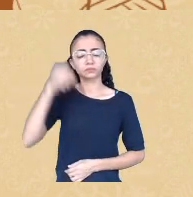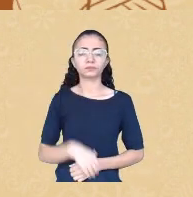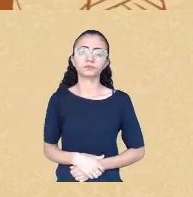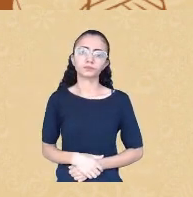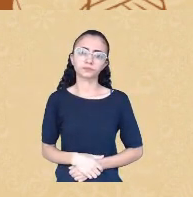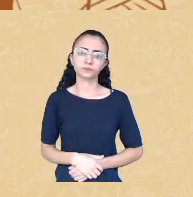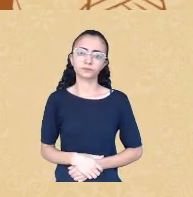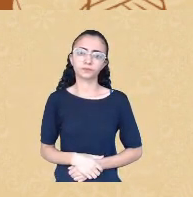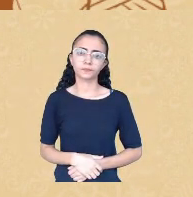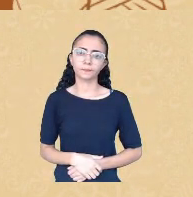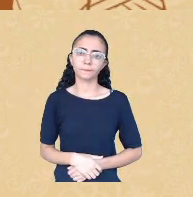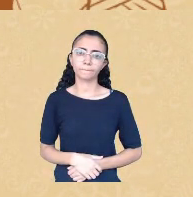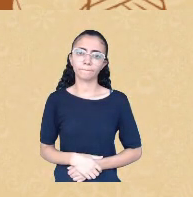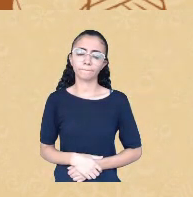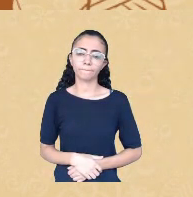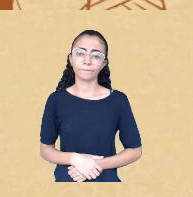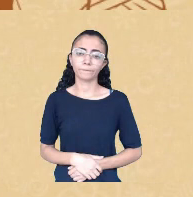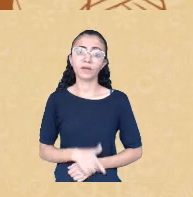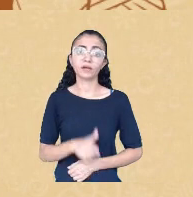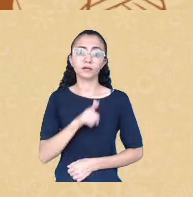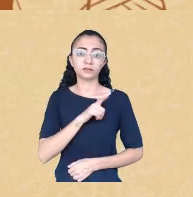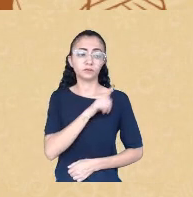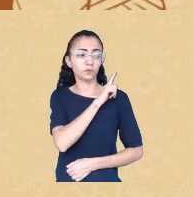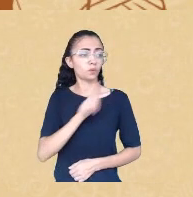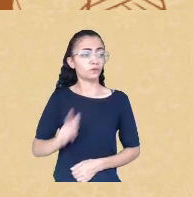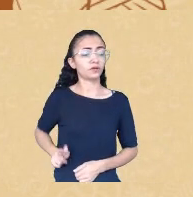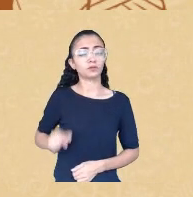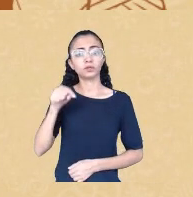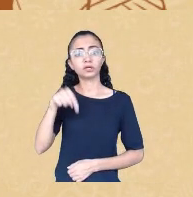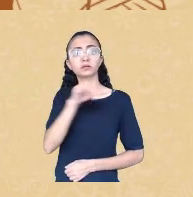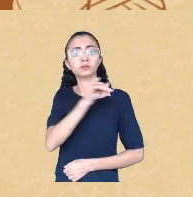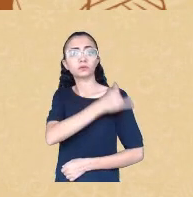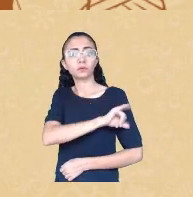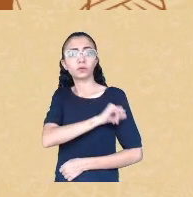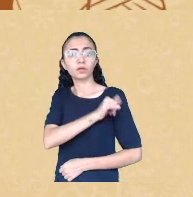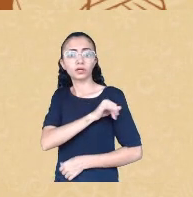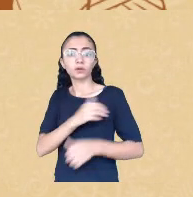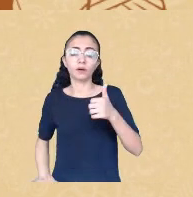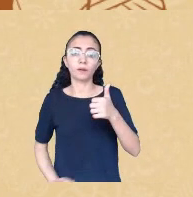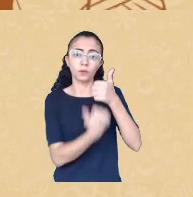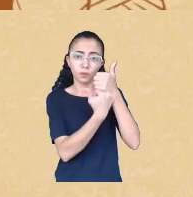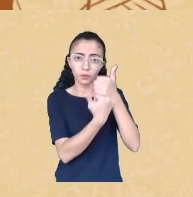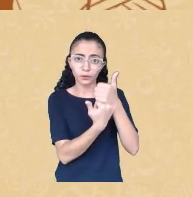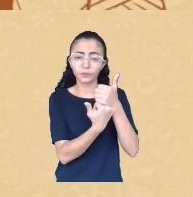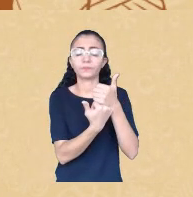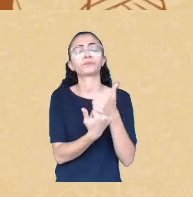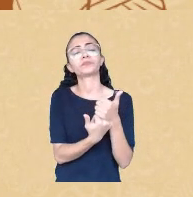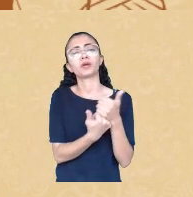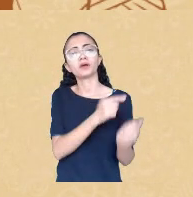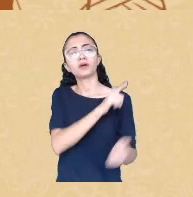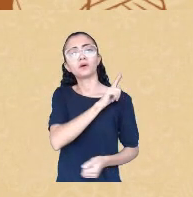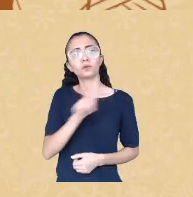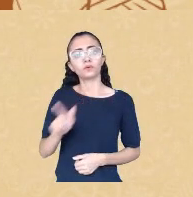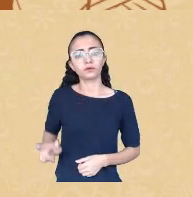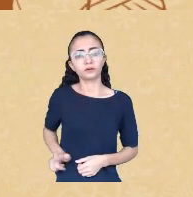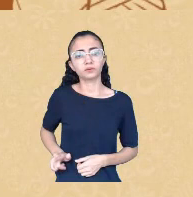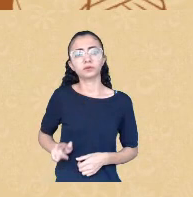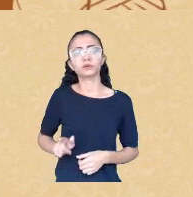Foram apoiados pelo governador aqui do estado do Rio, governador que foi empossado depois da retirada do